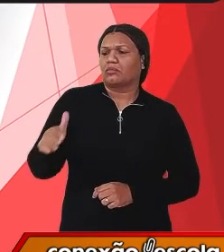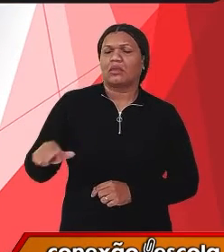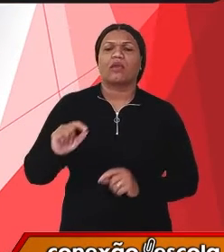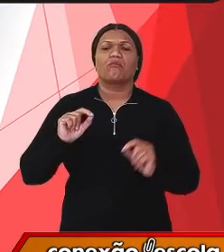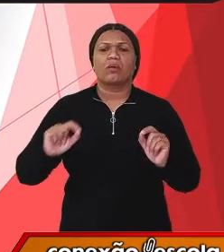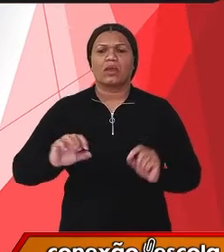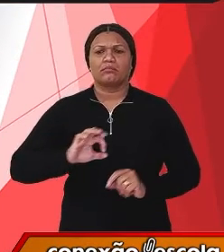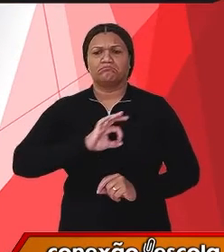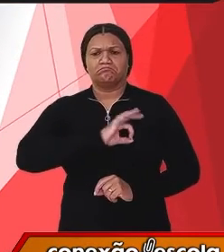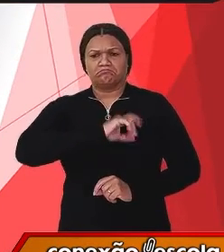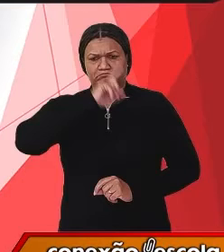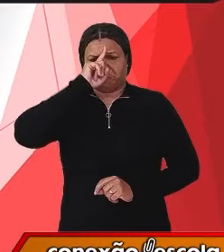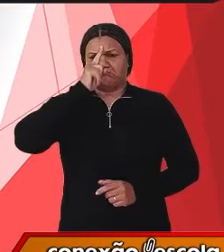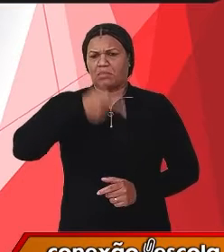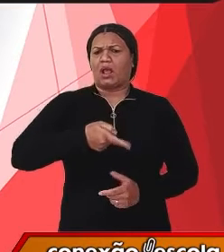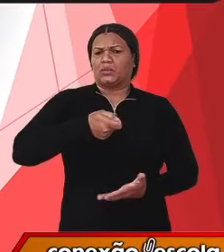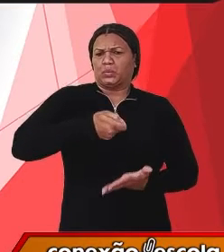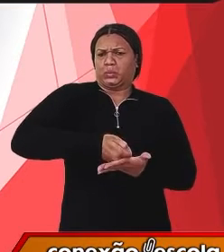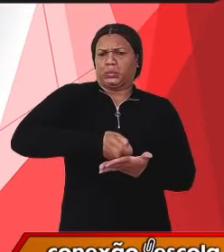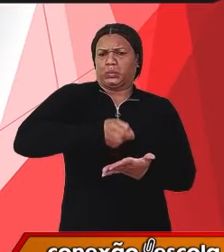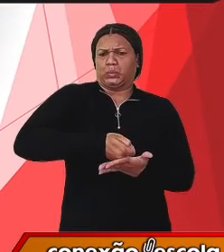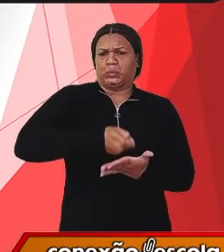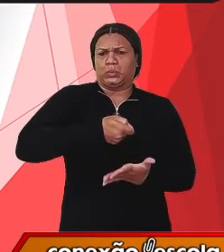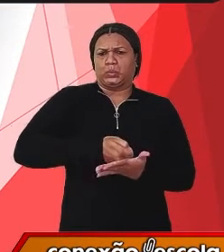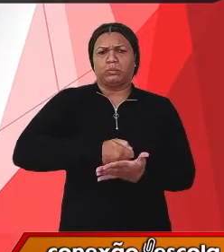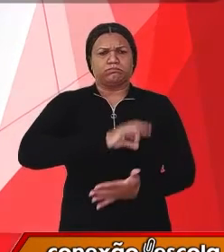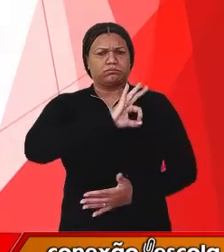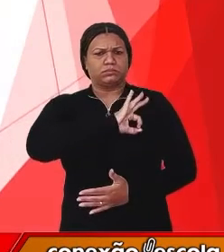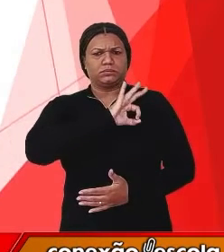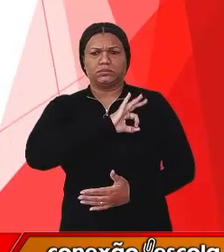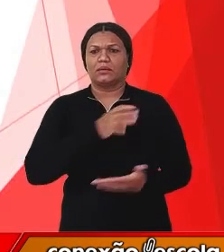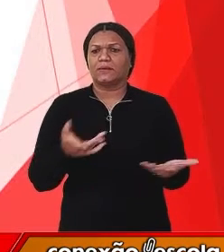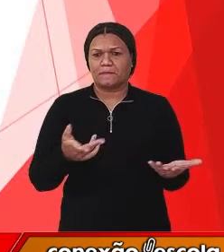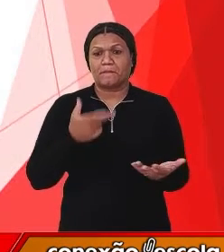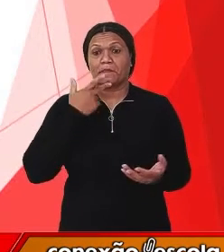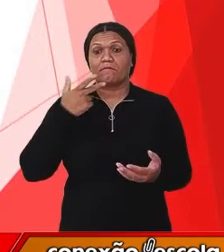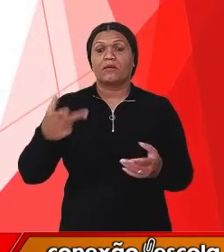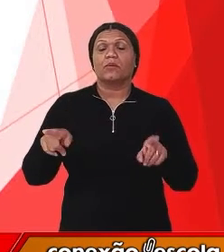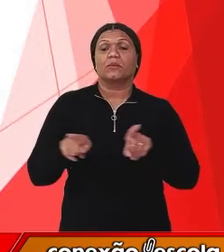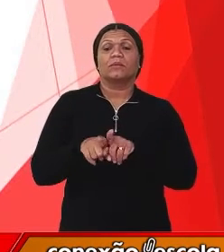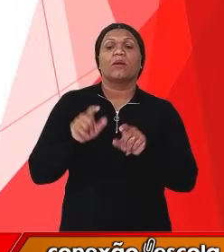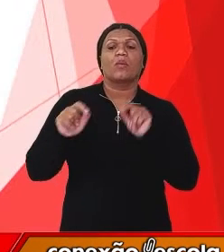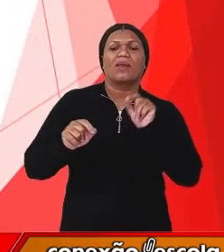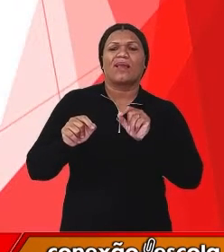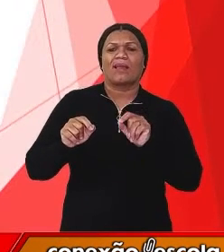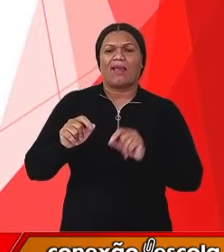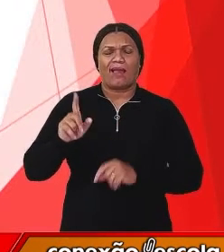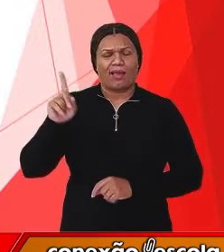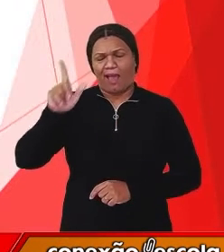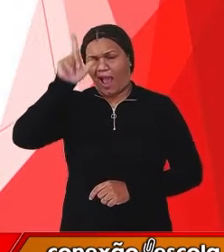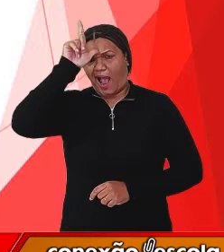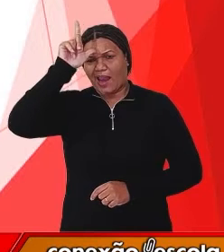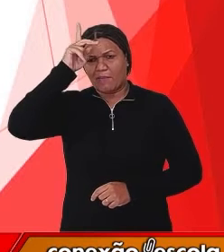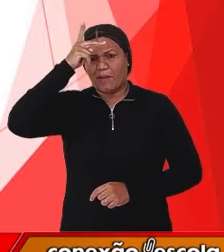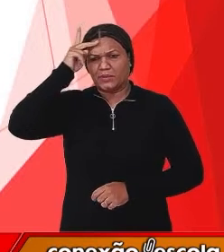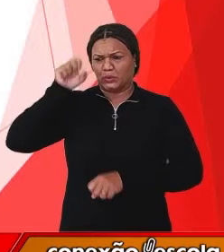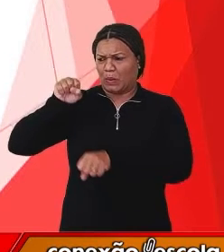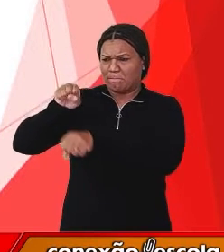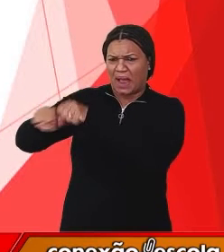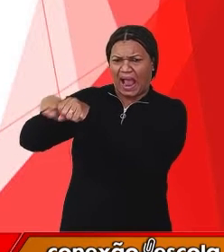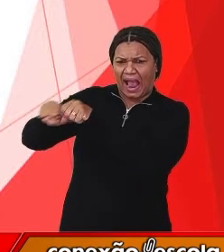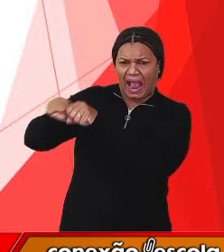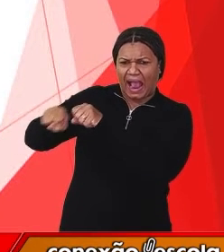Brasil, que o Holocausto, que é o sacrifício de milhões e milhões de judeus na Alemanha, não existiu.